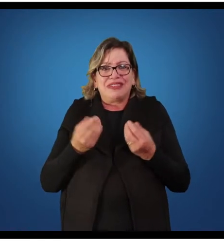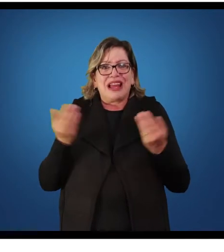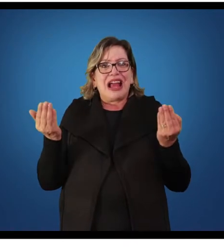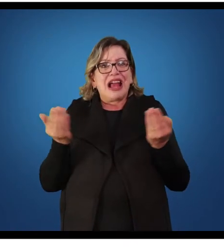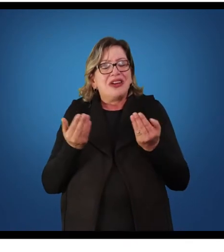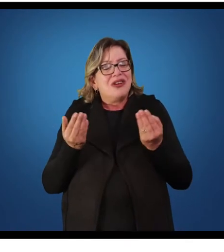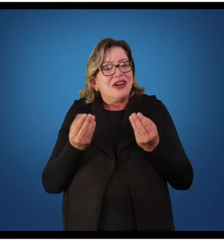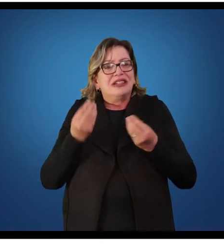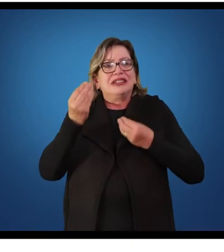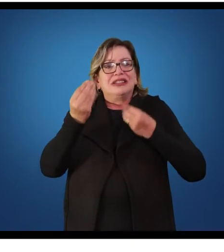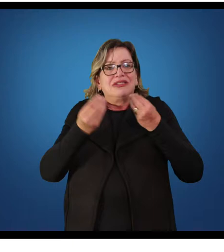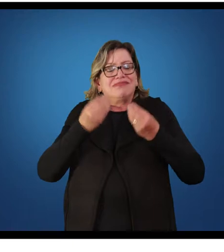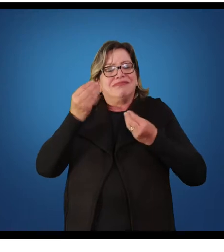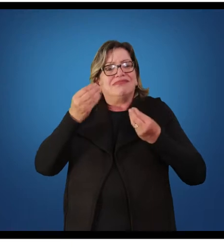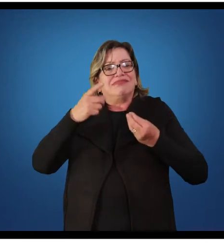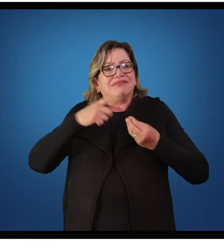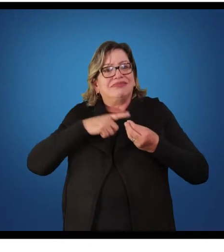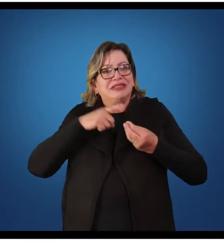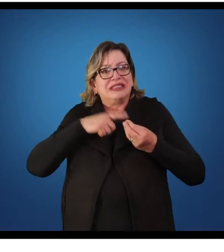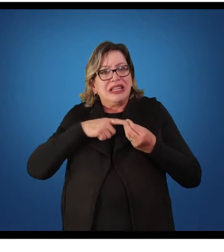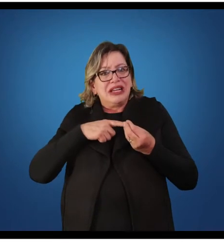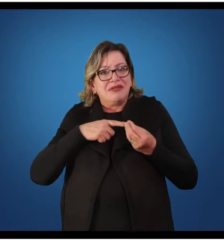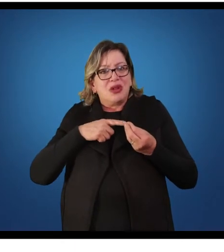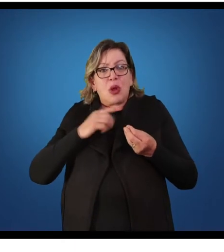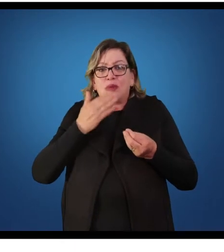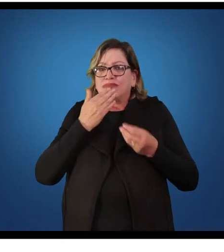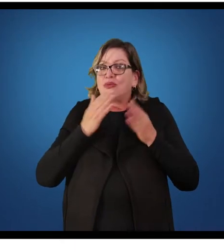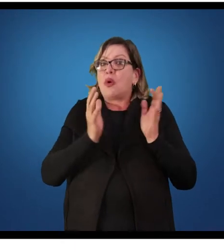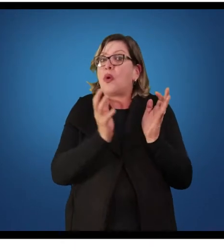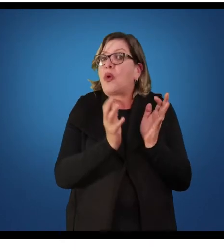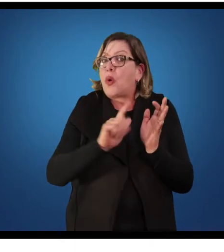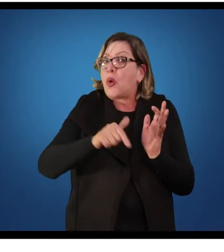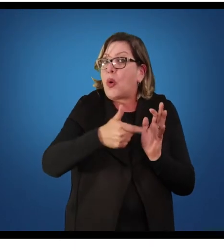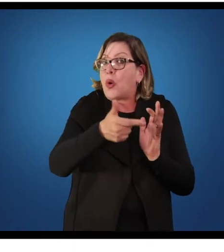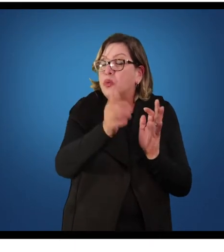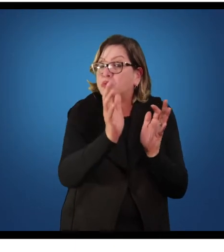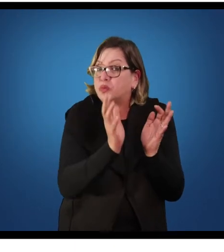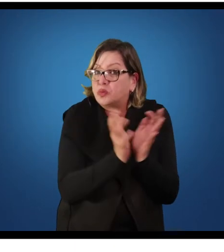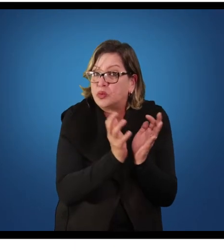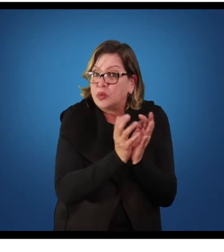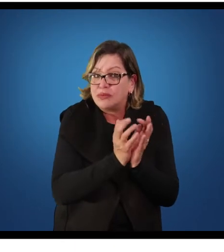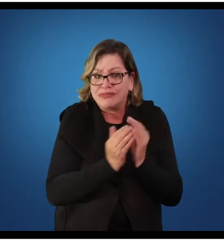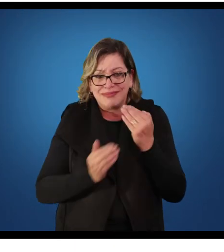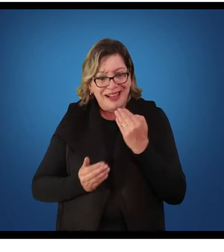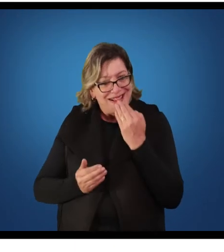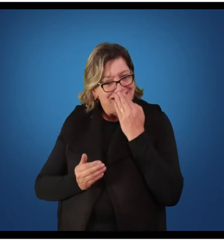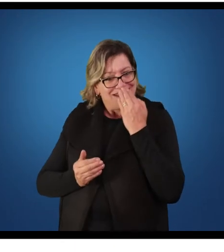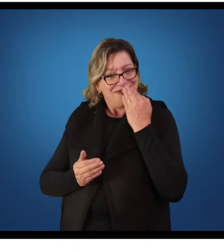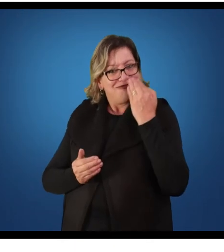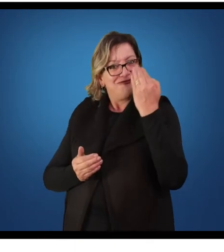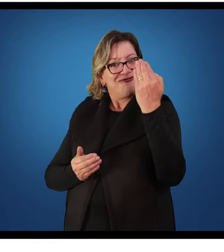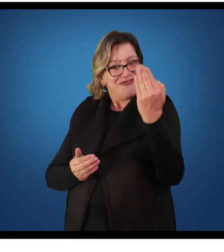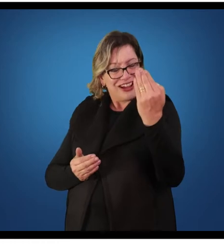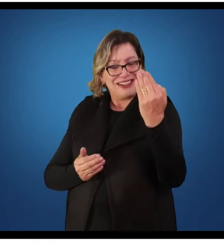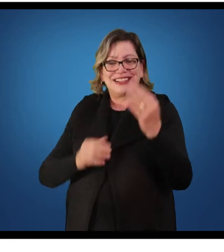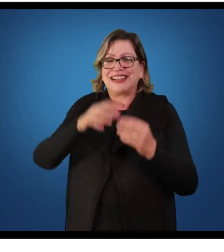Então, nós temos o nosso adversário lá na frente da área,